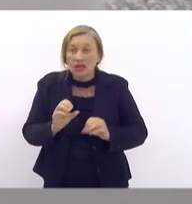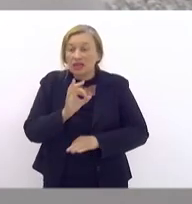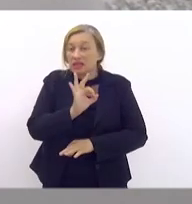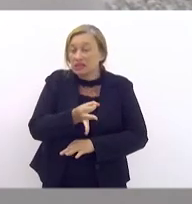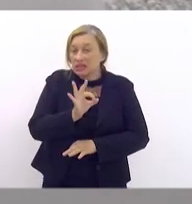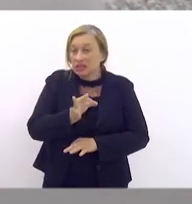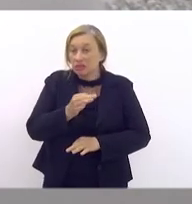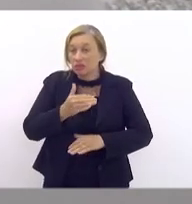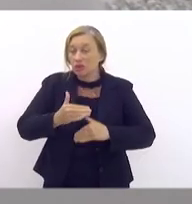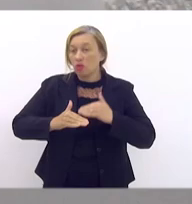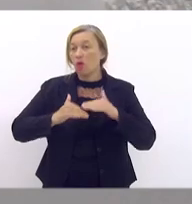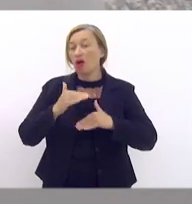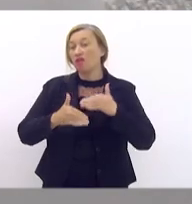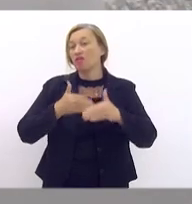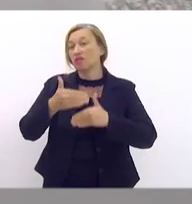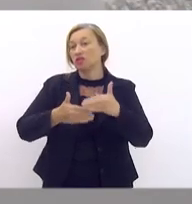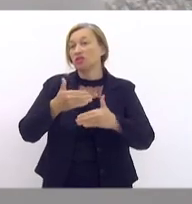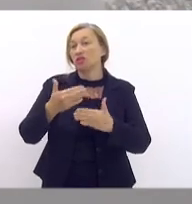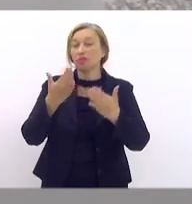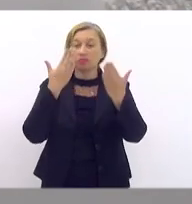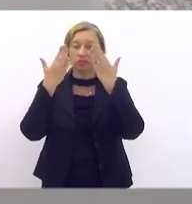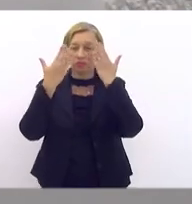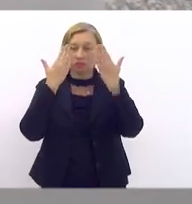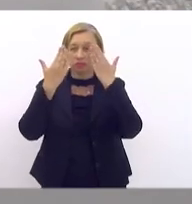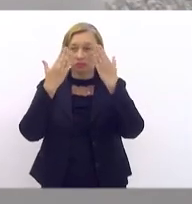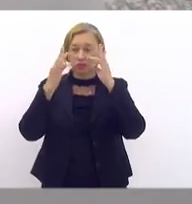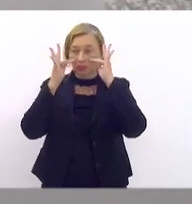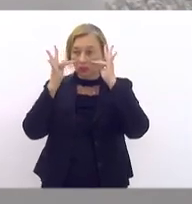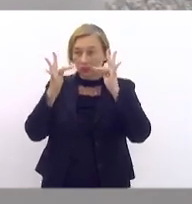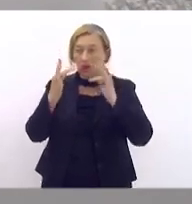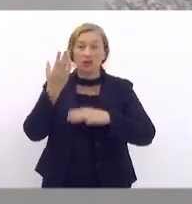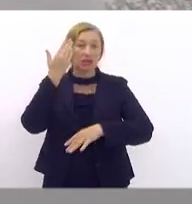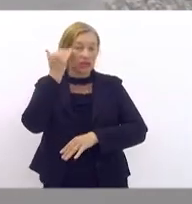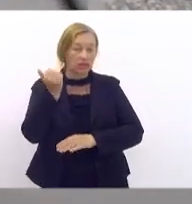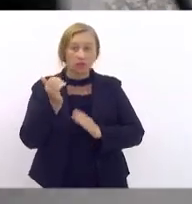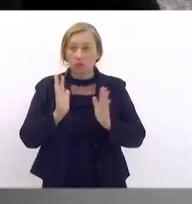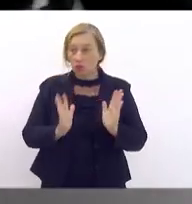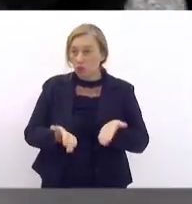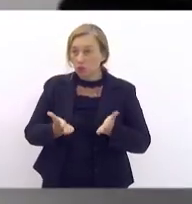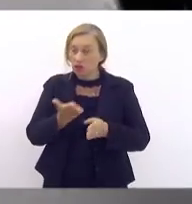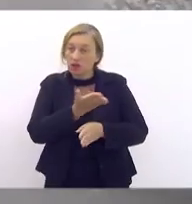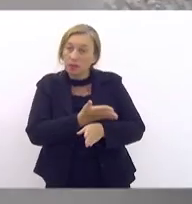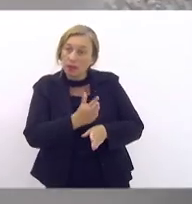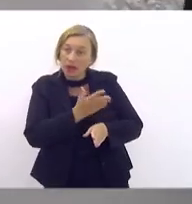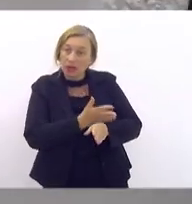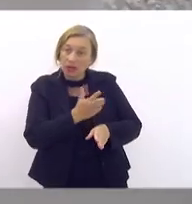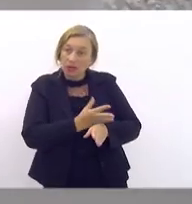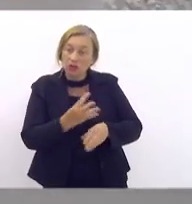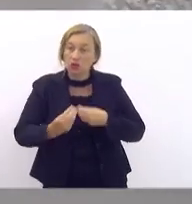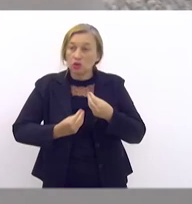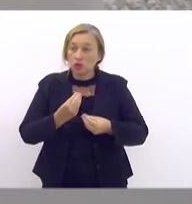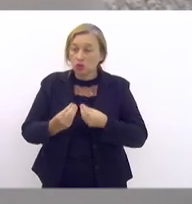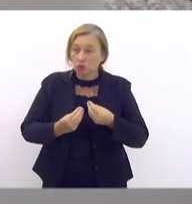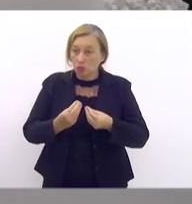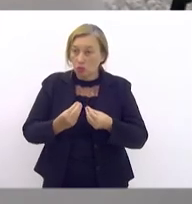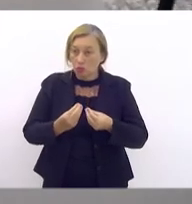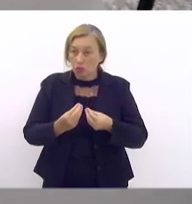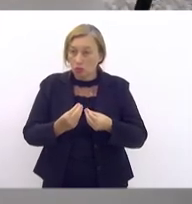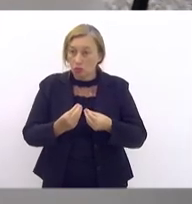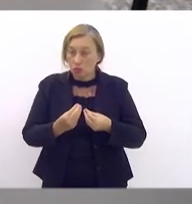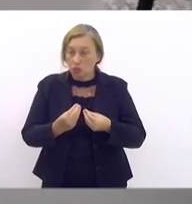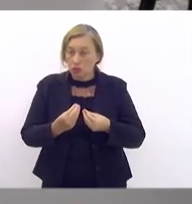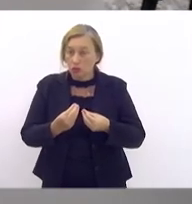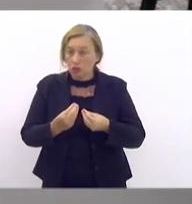avanços da psicologia do testemunho hoje nós sabemos que práticas como alinhamento injusto ou show